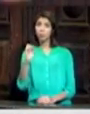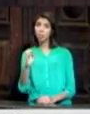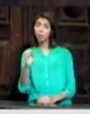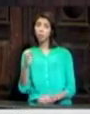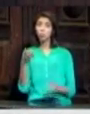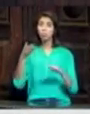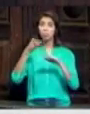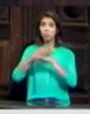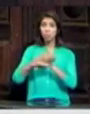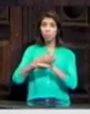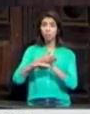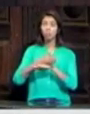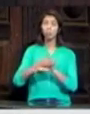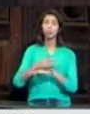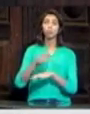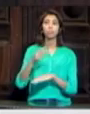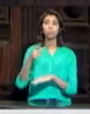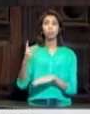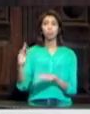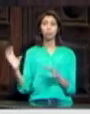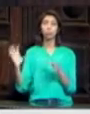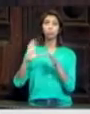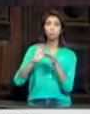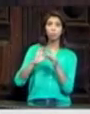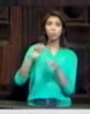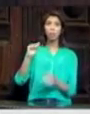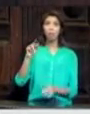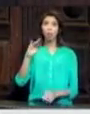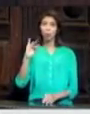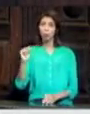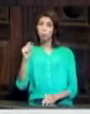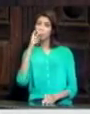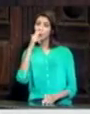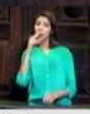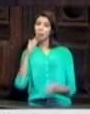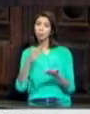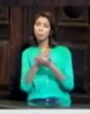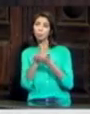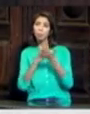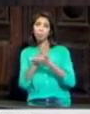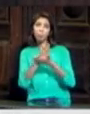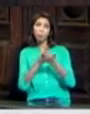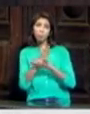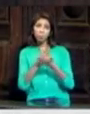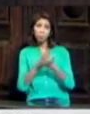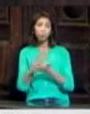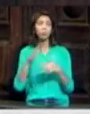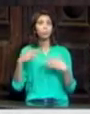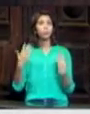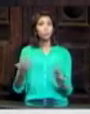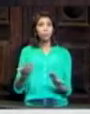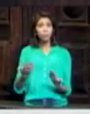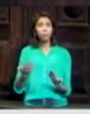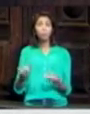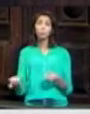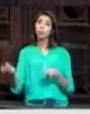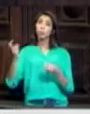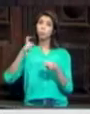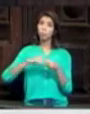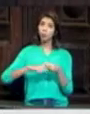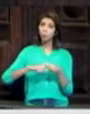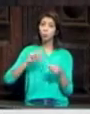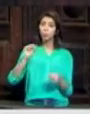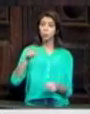vai integrar o município de Araruama, que foi cortado ao meio por essa rodovia. Então, o retorno de